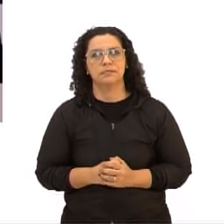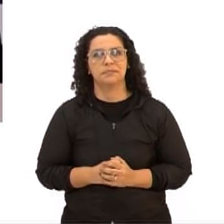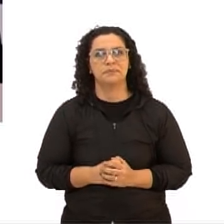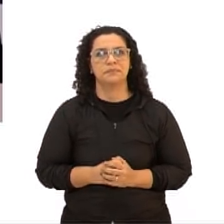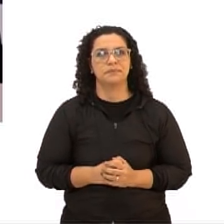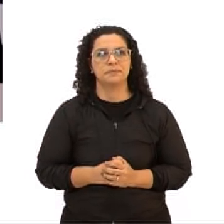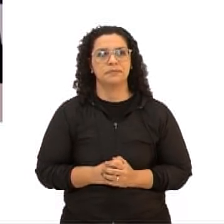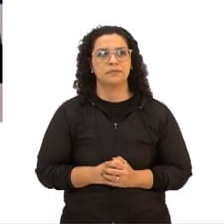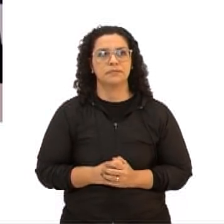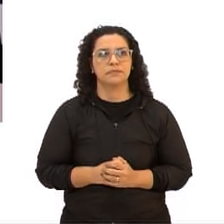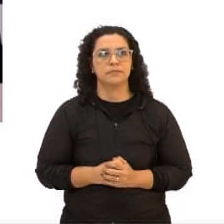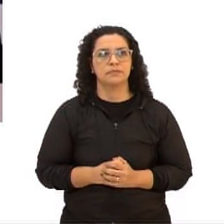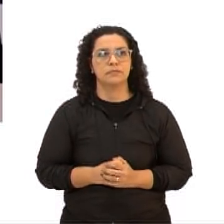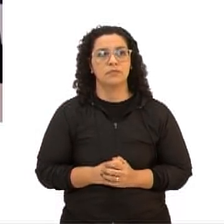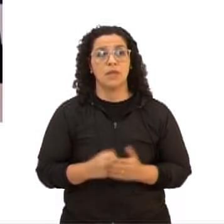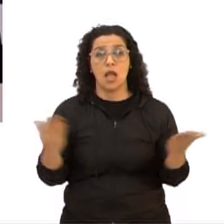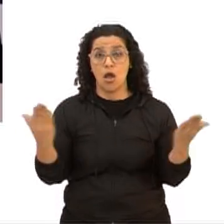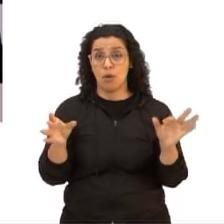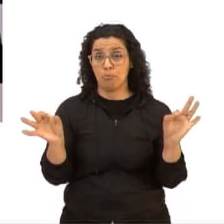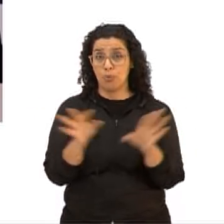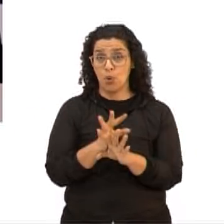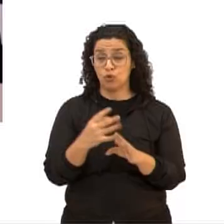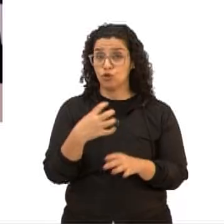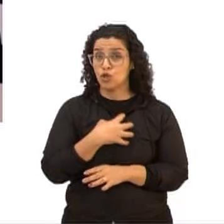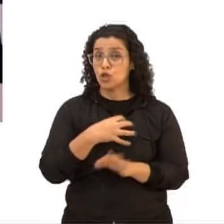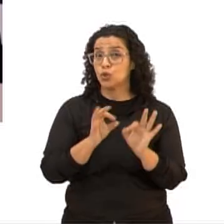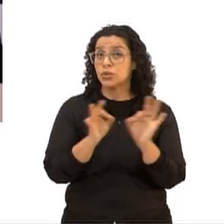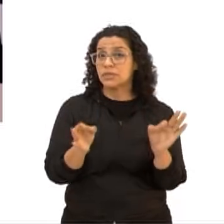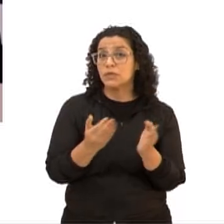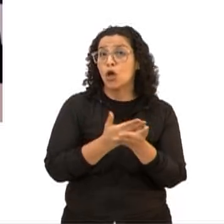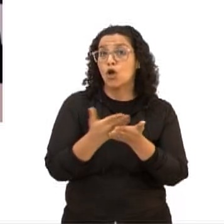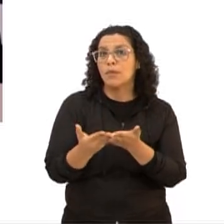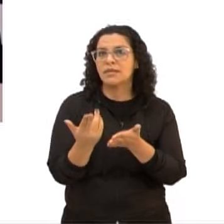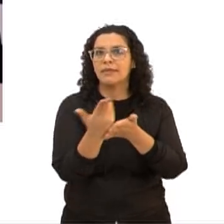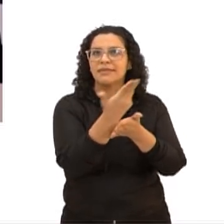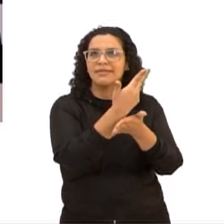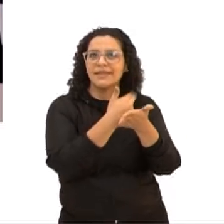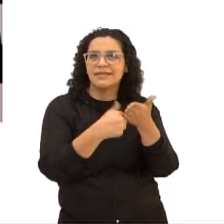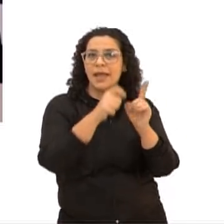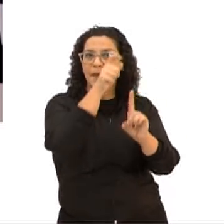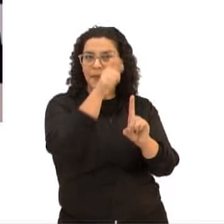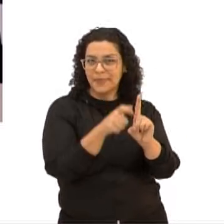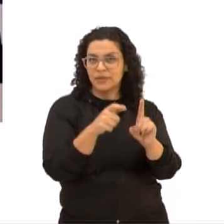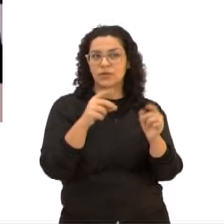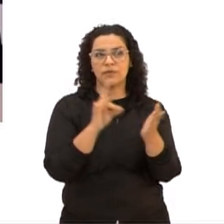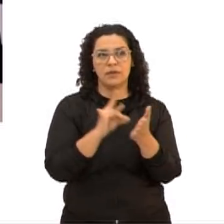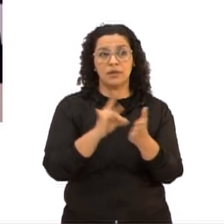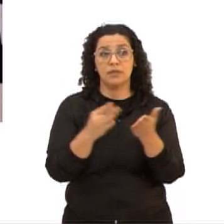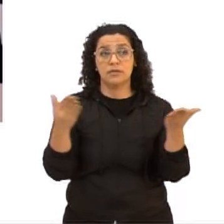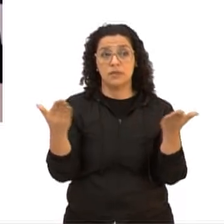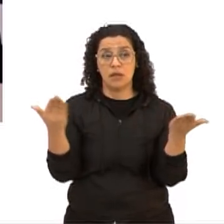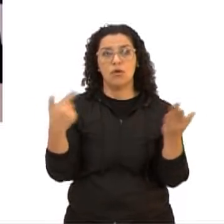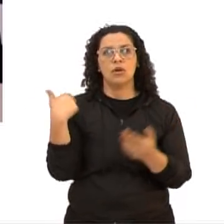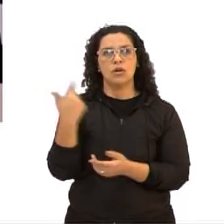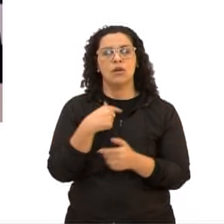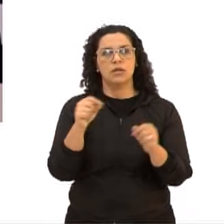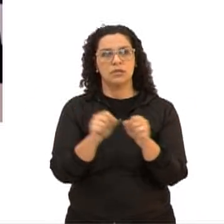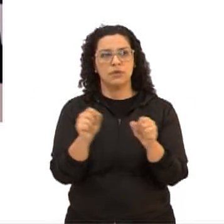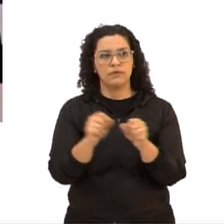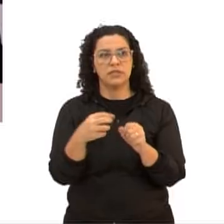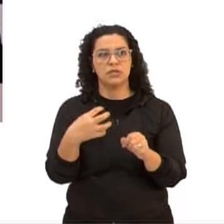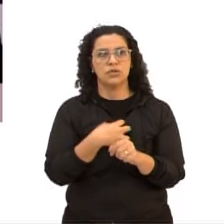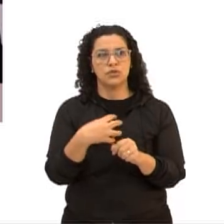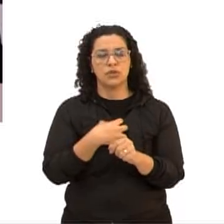aqui e aqui. E esse aqui é o esqueletinho para a construção do personagem. A partir disso aqui, a gente